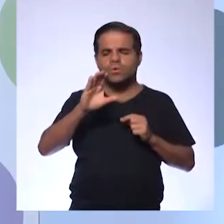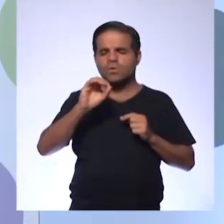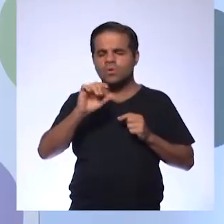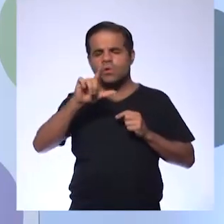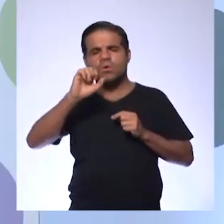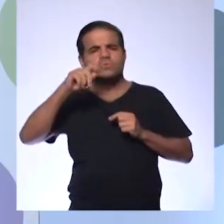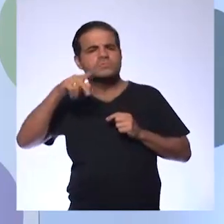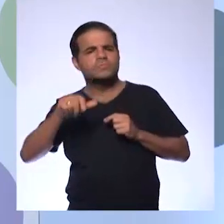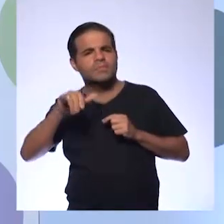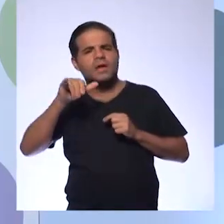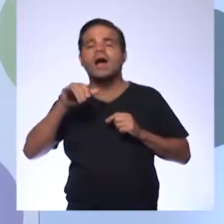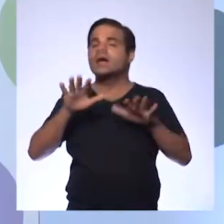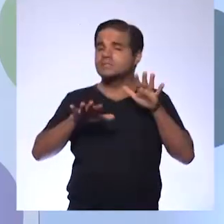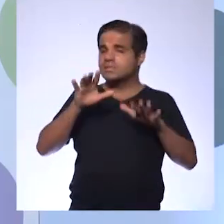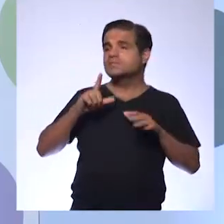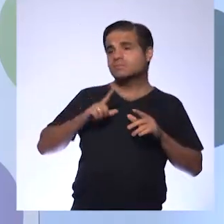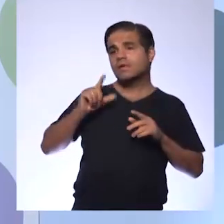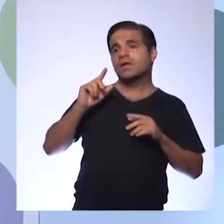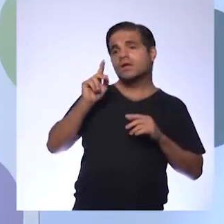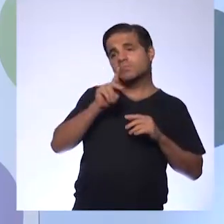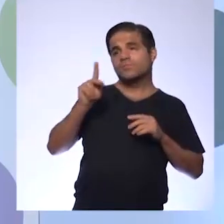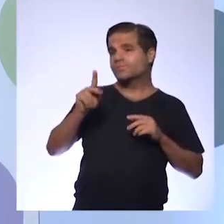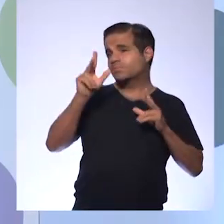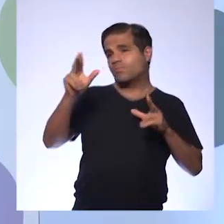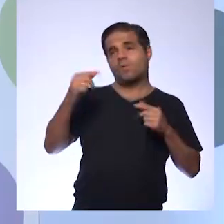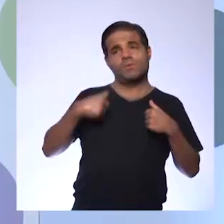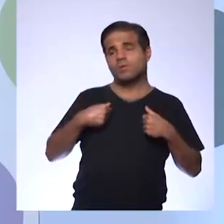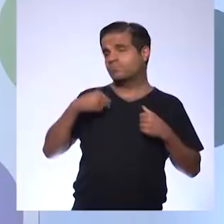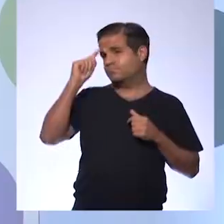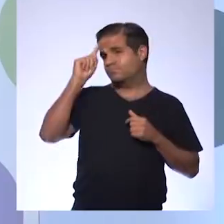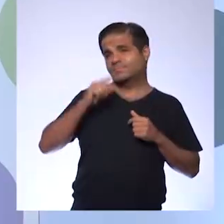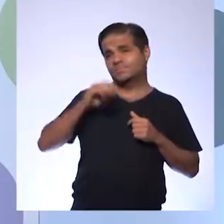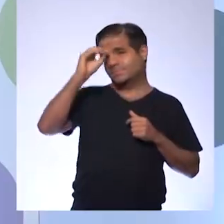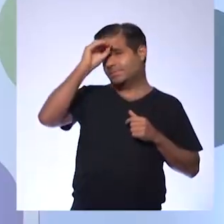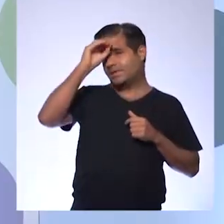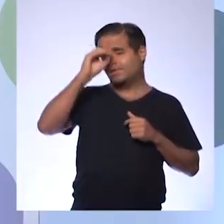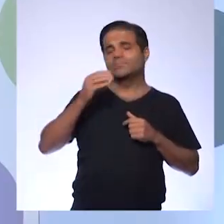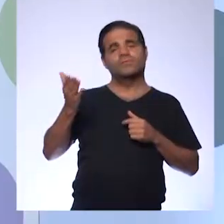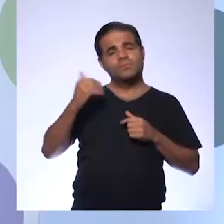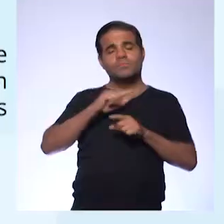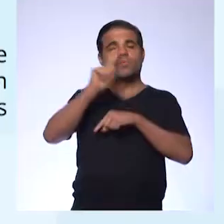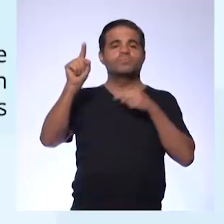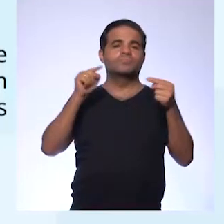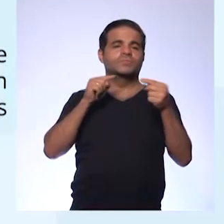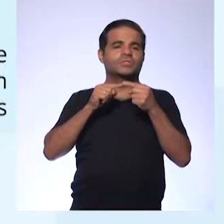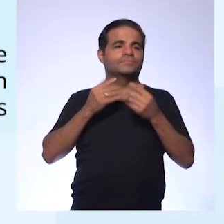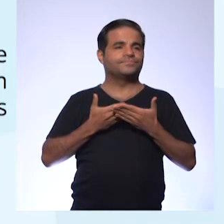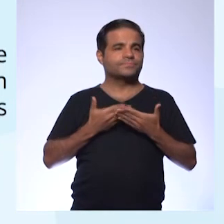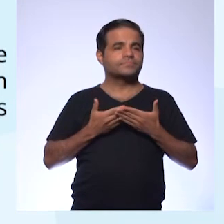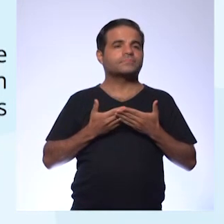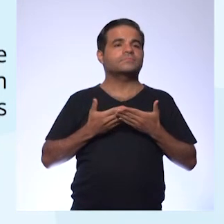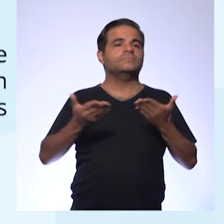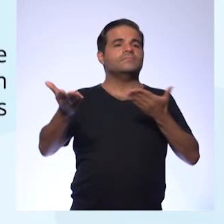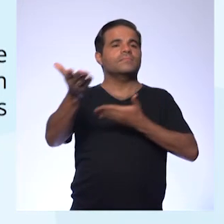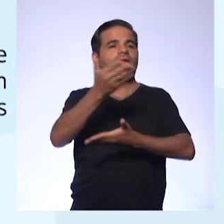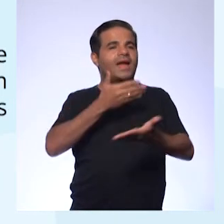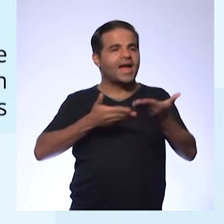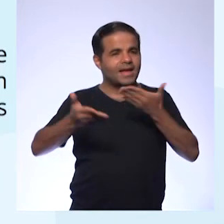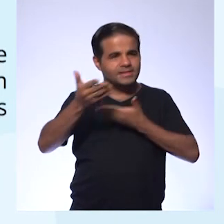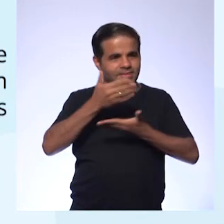não, às vezes tem um professor como eu que não sabe, não é verdade? É Vamos lá, verdade. então, aos É isso aí. objetivos da aula. É relacionar o